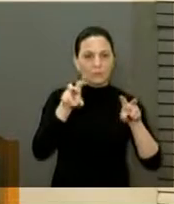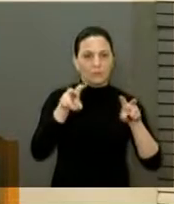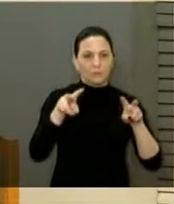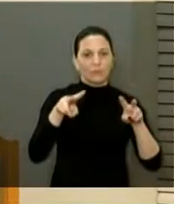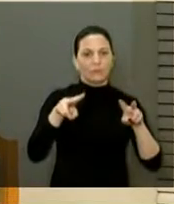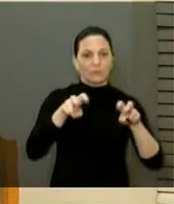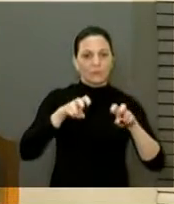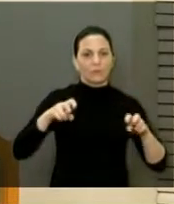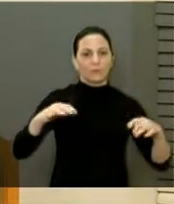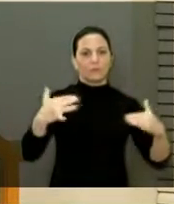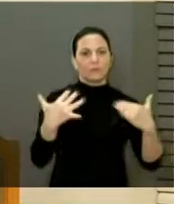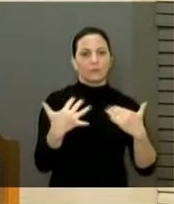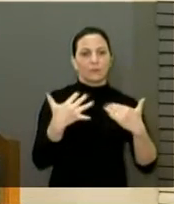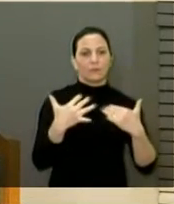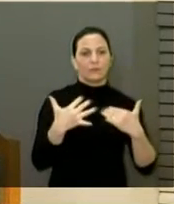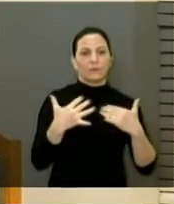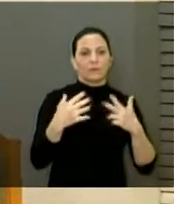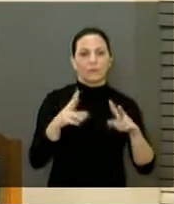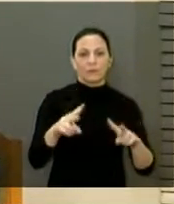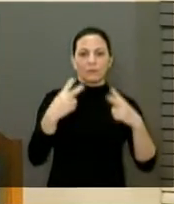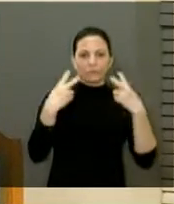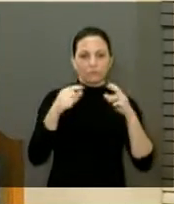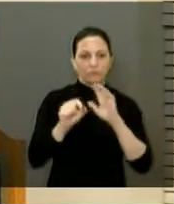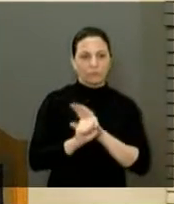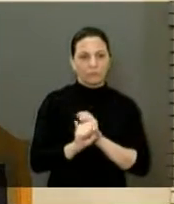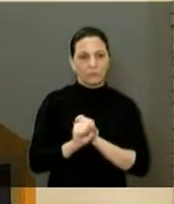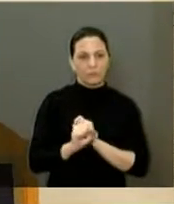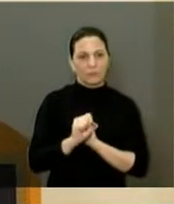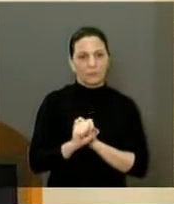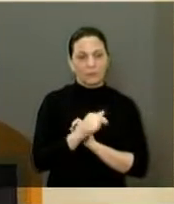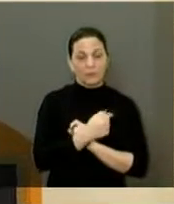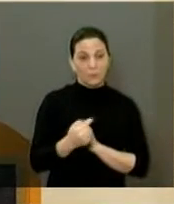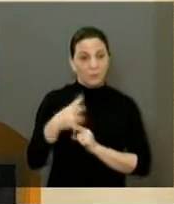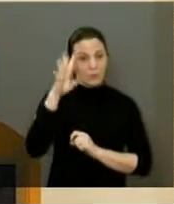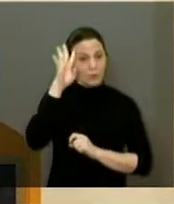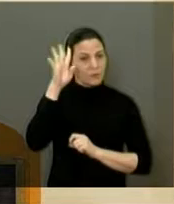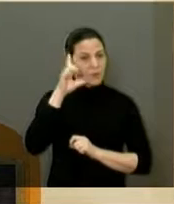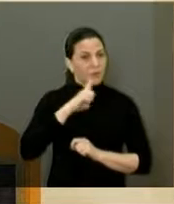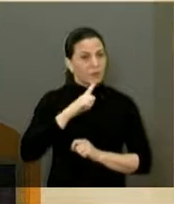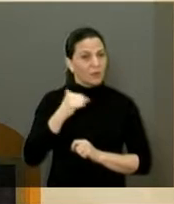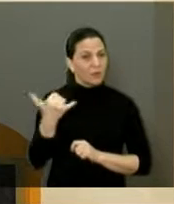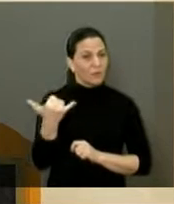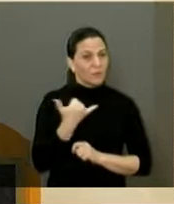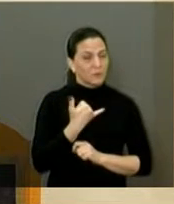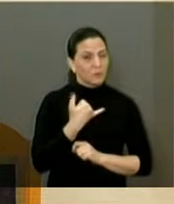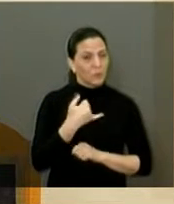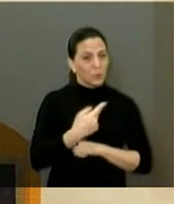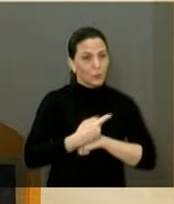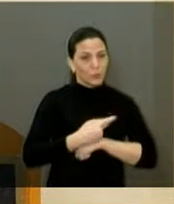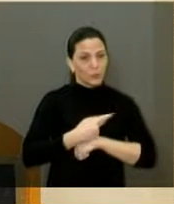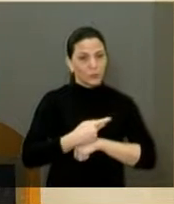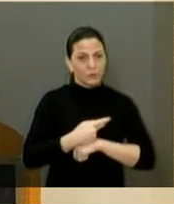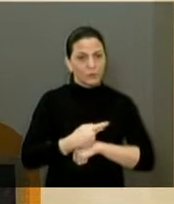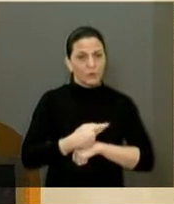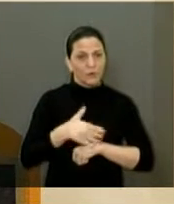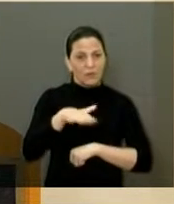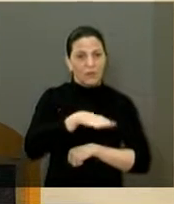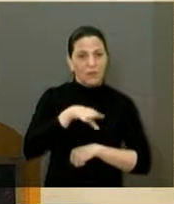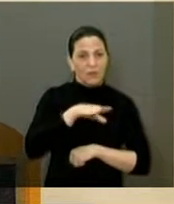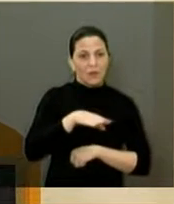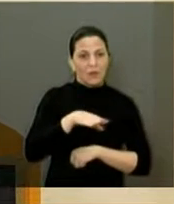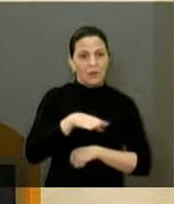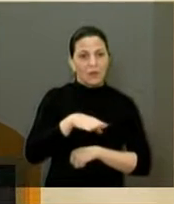assistir essa semana na quarta feira é o segundo comunicar me procuraram lado do residencial marina